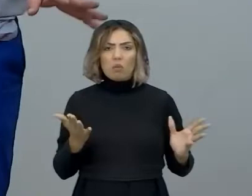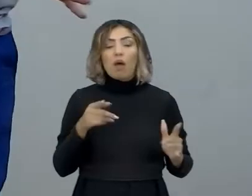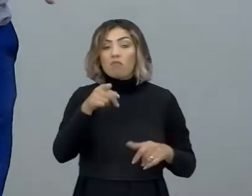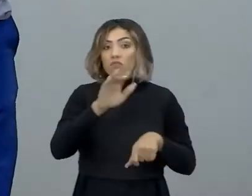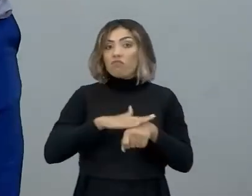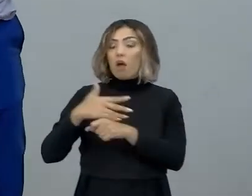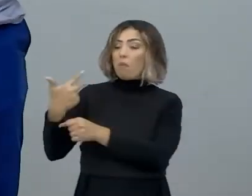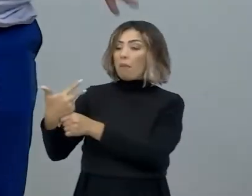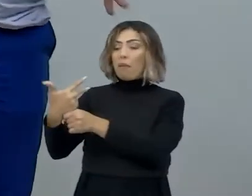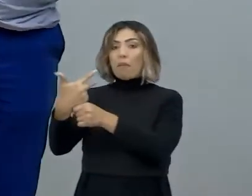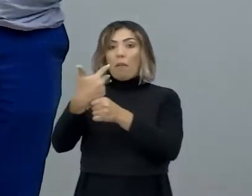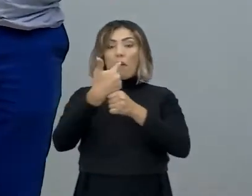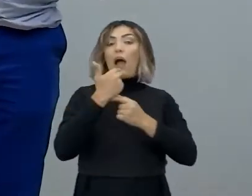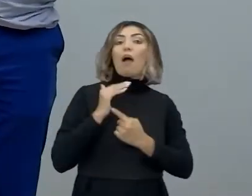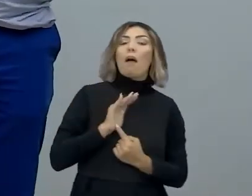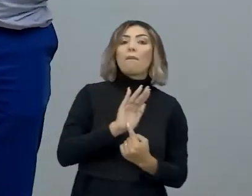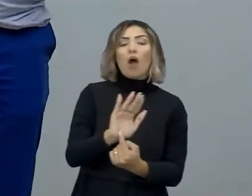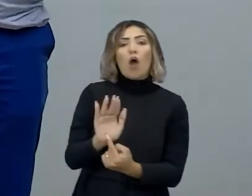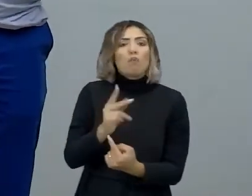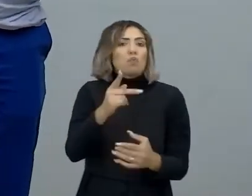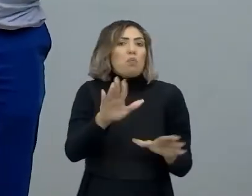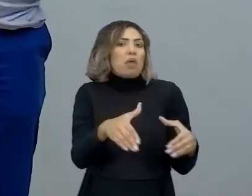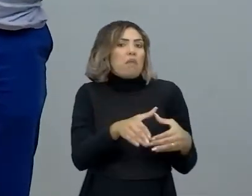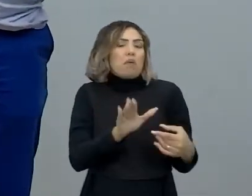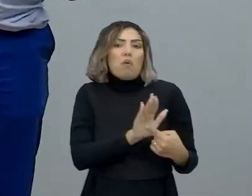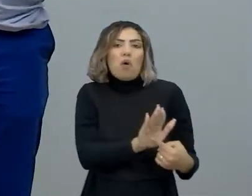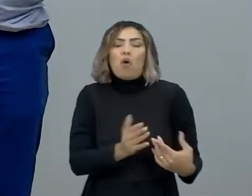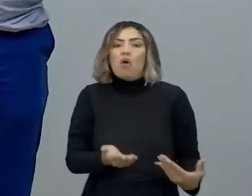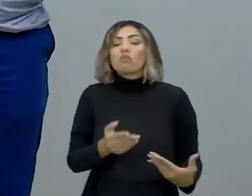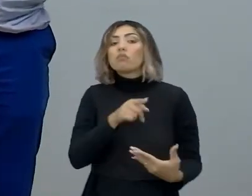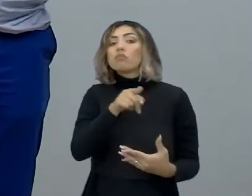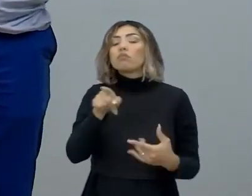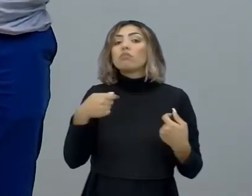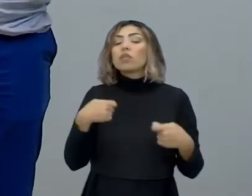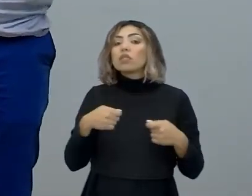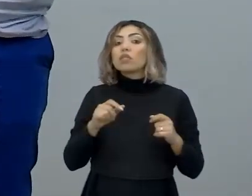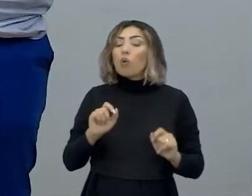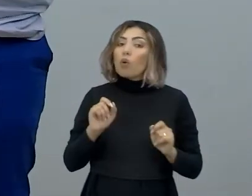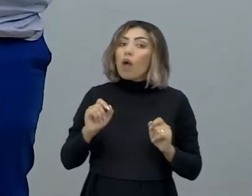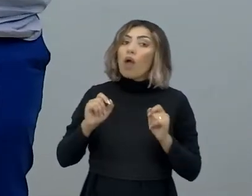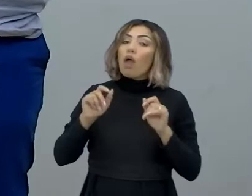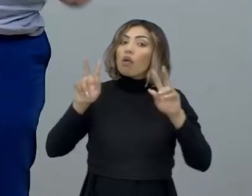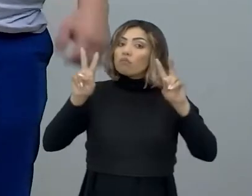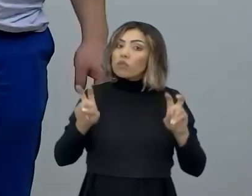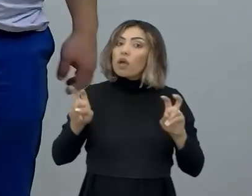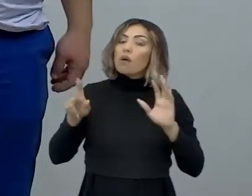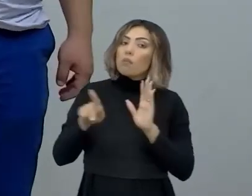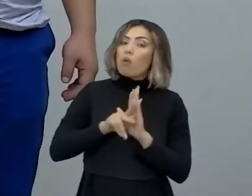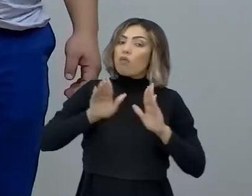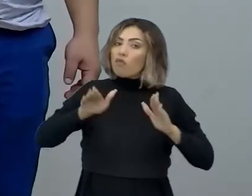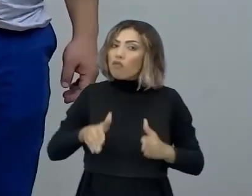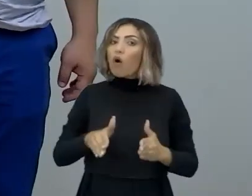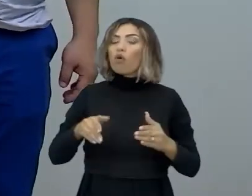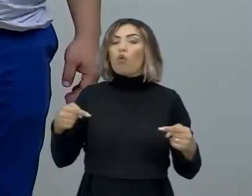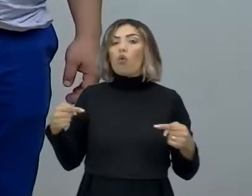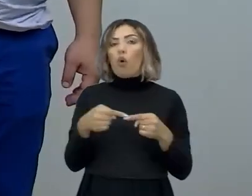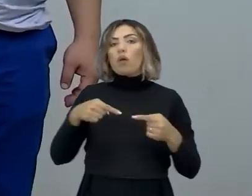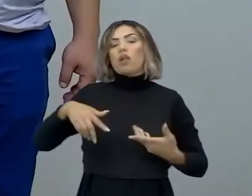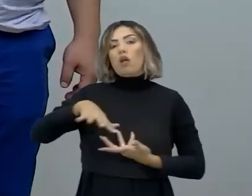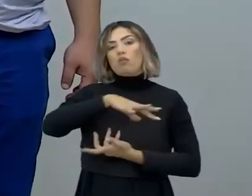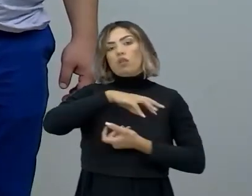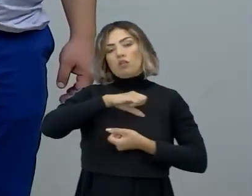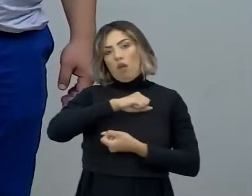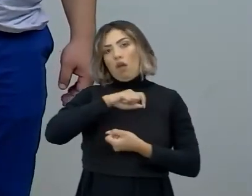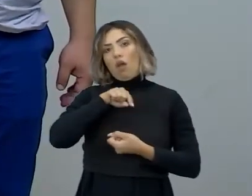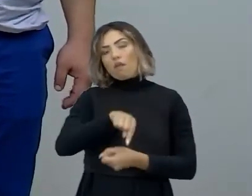bem? Então, o projeto que vocês já pensaram, lembre-se que tem que ser sustentável e que vai ser